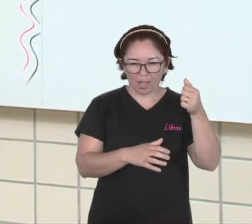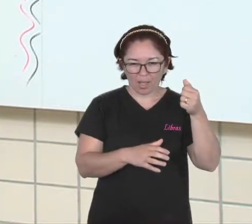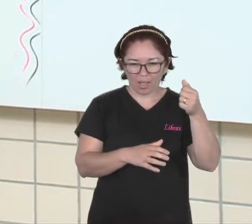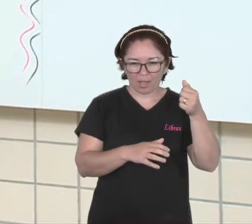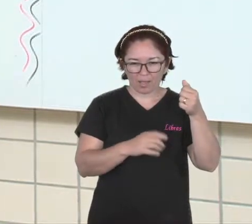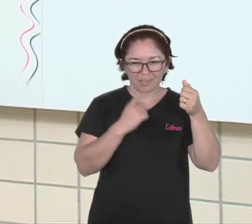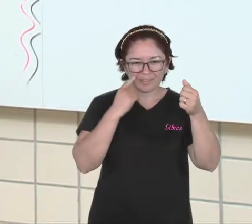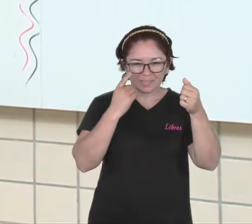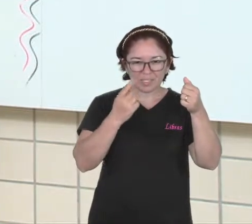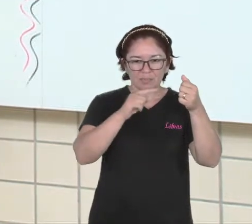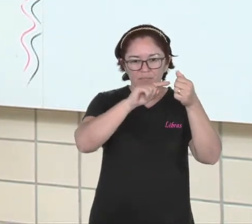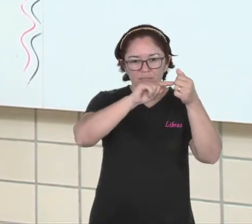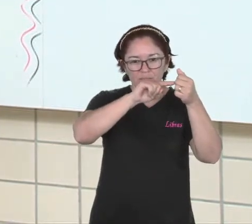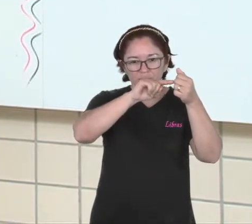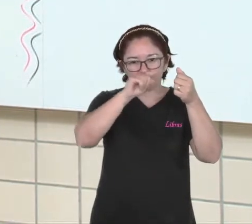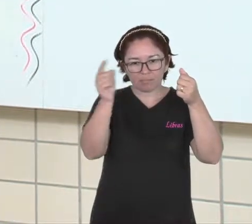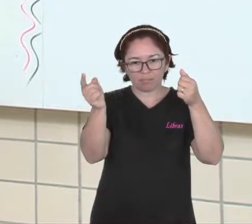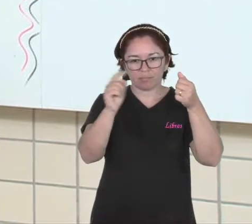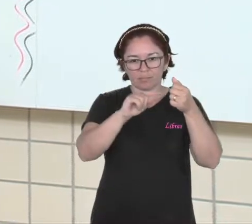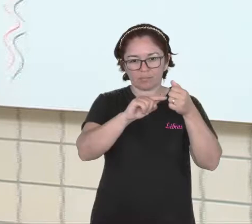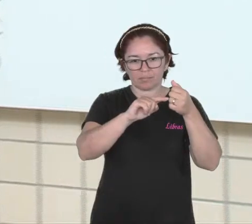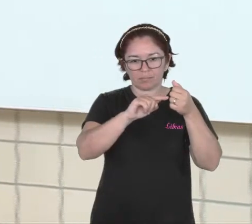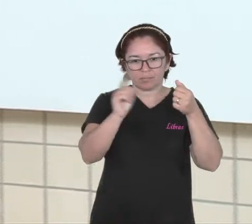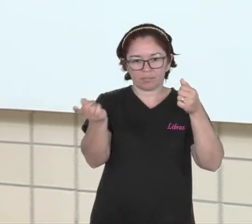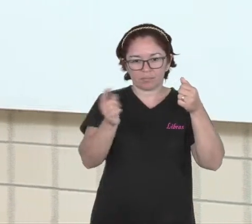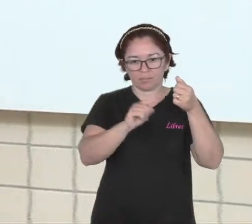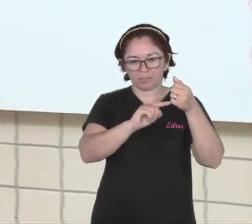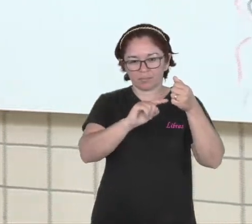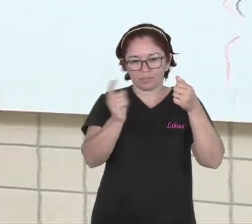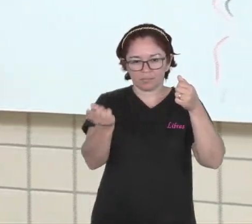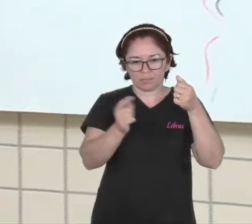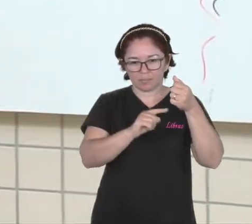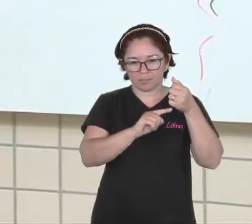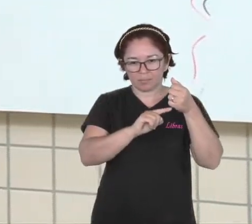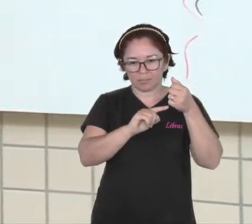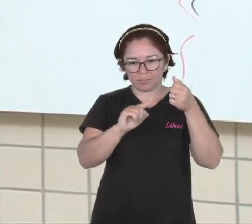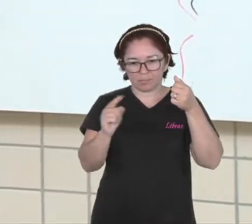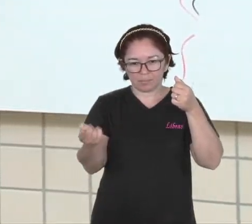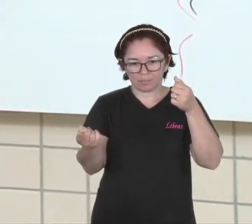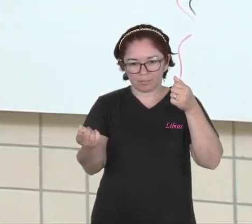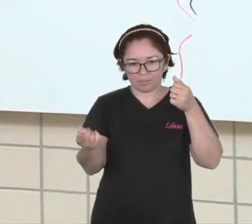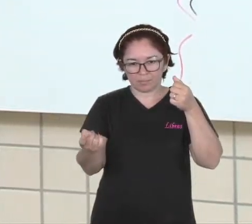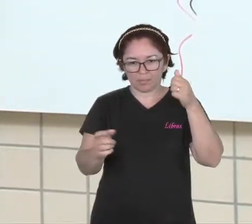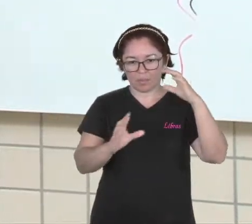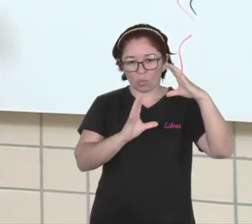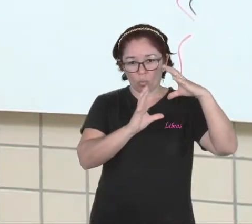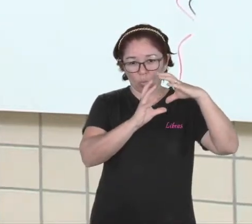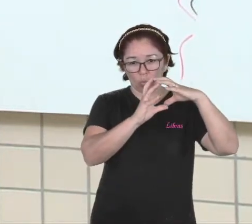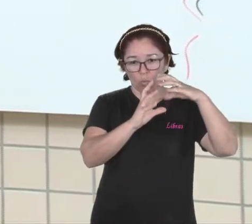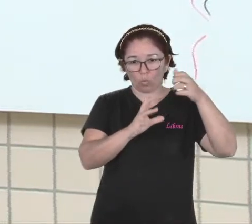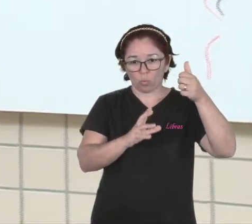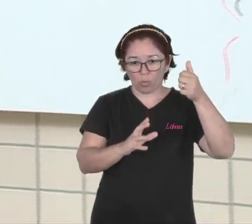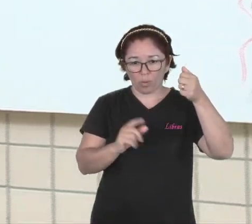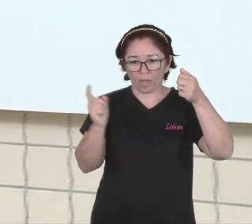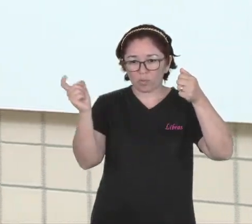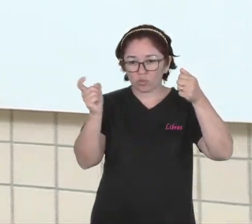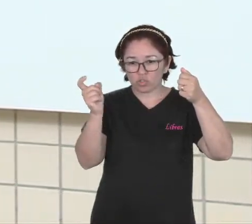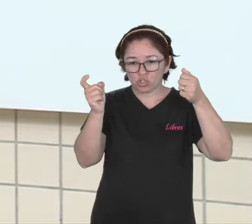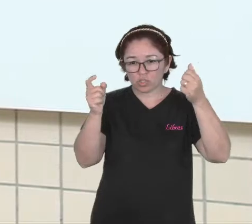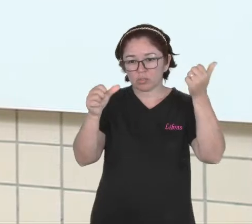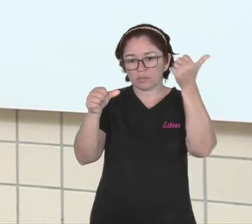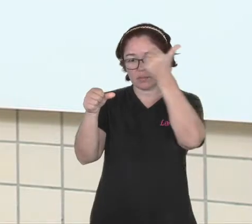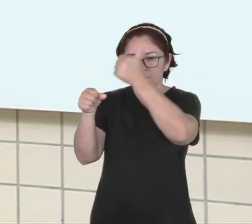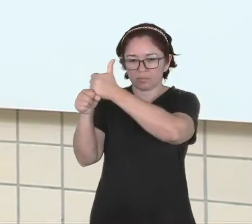parte, onde eu associei. Esse valor sempre vai ser colocado no lugar do x, como foi aqui ou como é